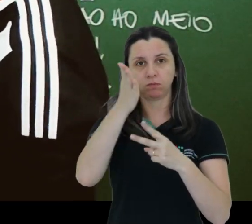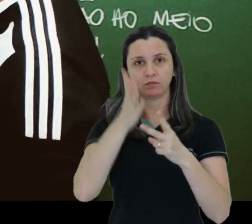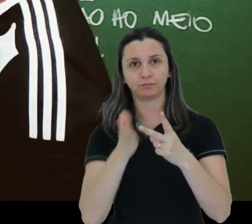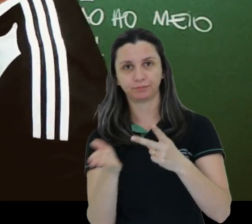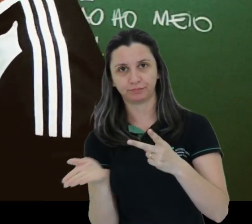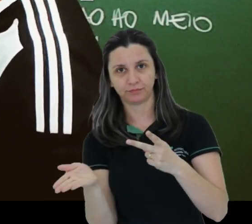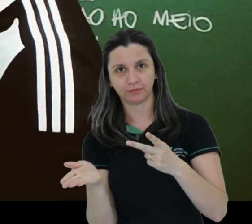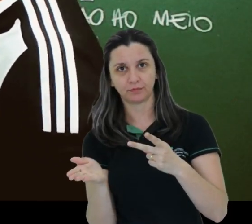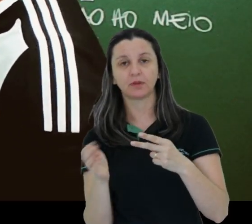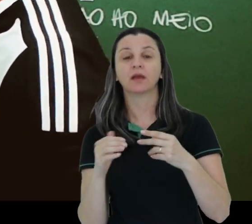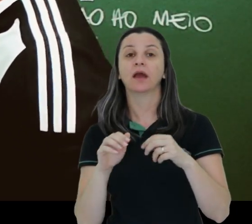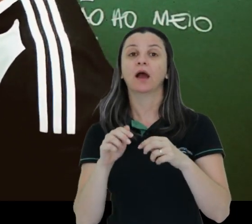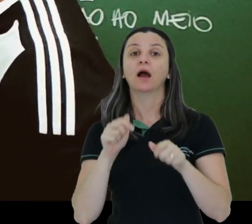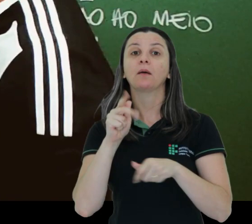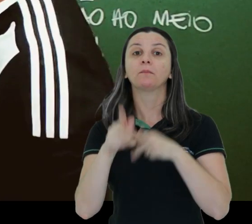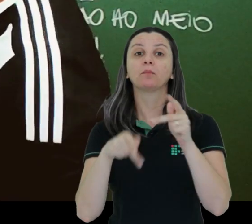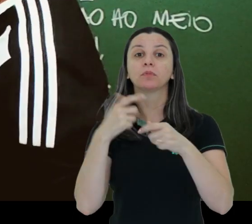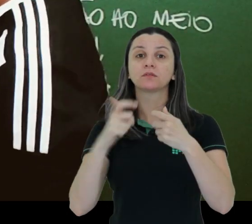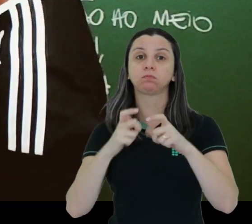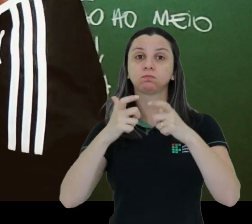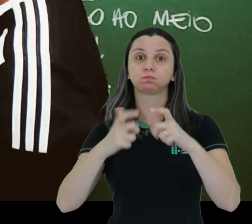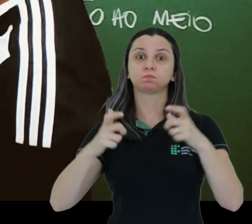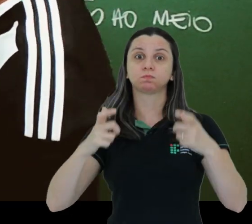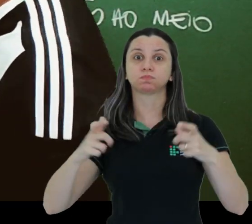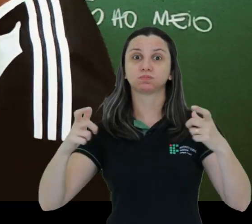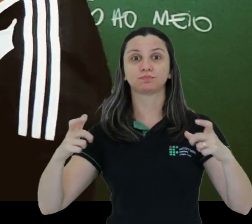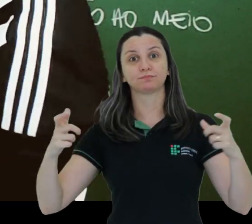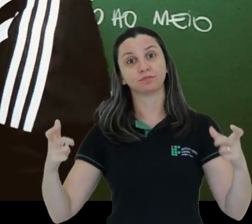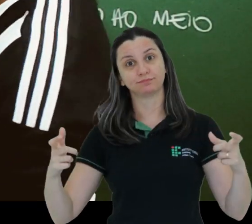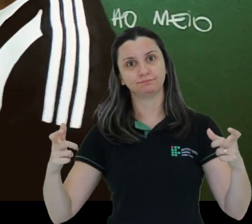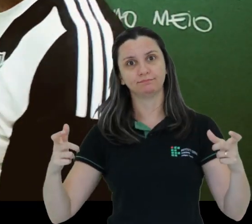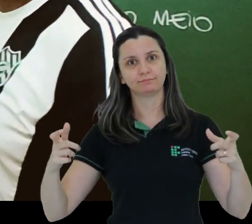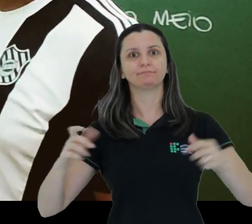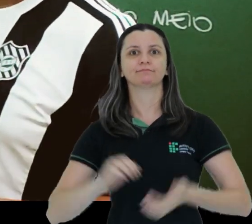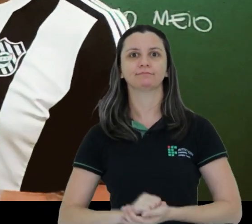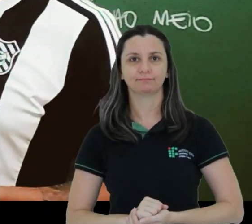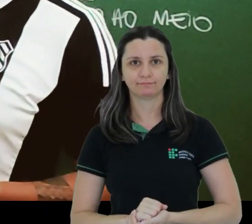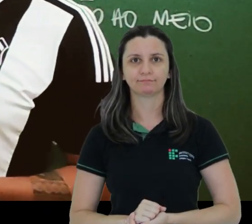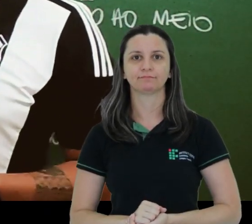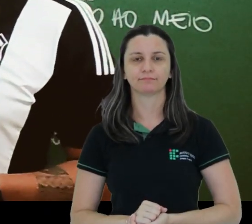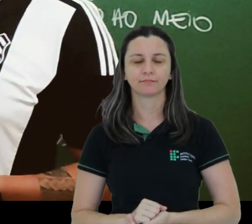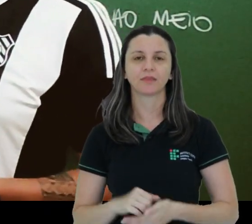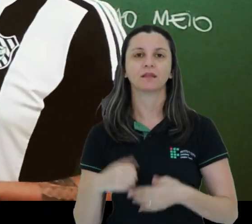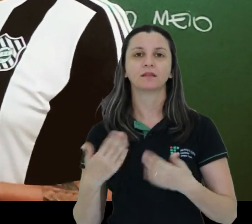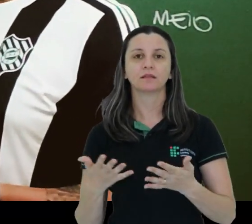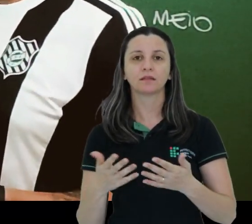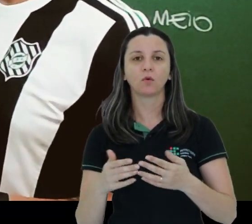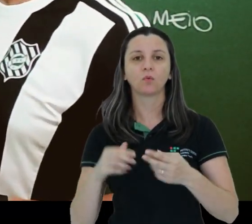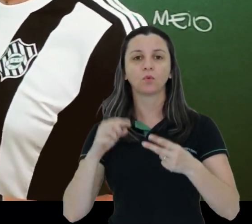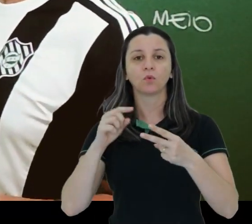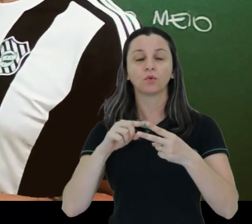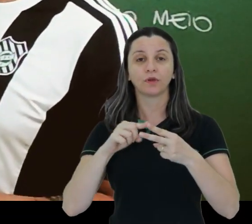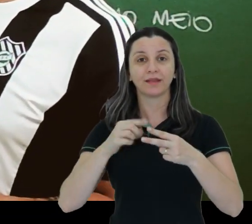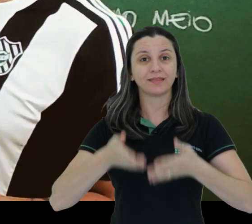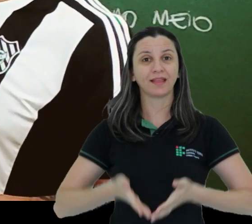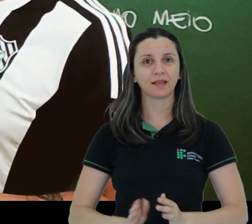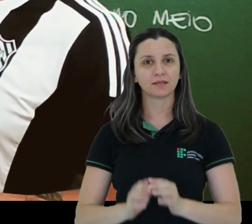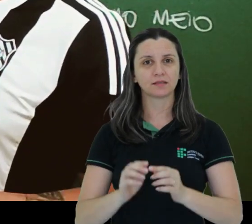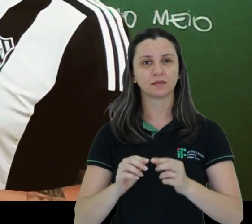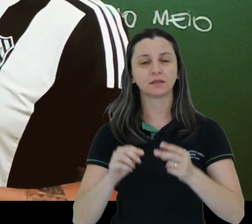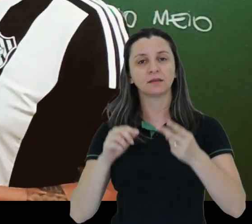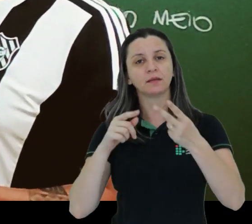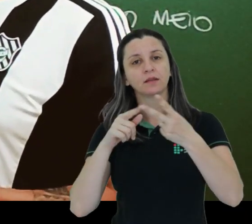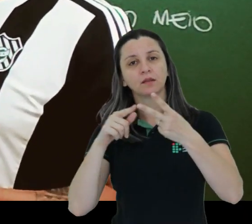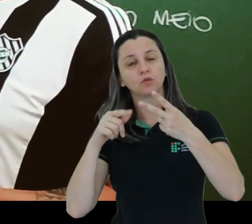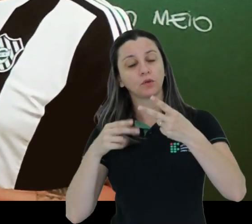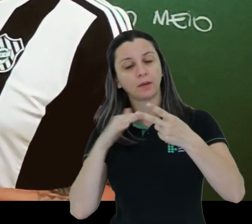diferença entre elas, é aonde a população ela vai ter um maior crescimento. Então, quando a taxa de natalidade